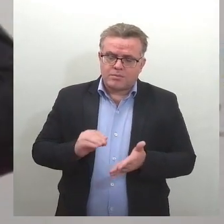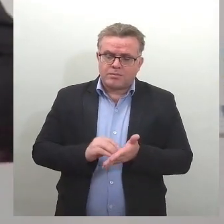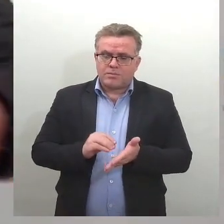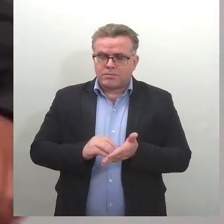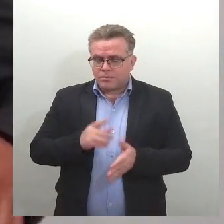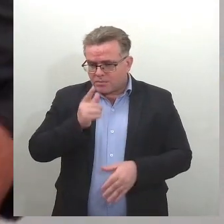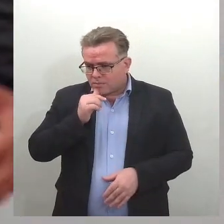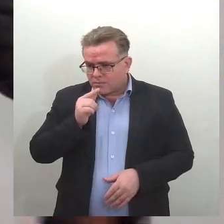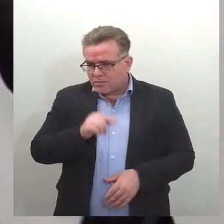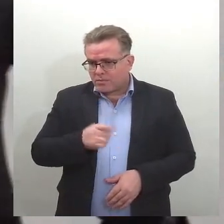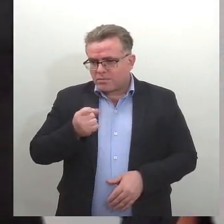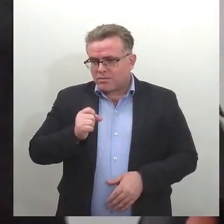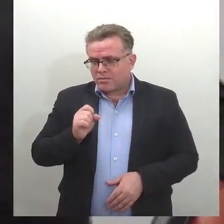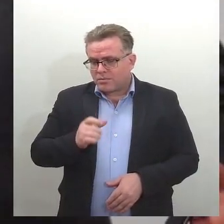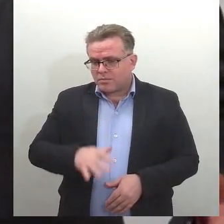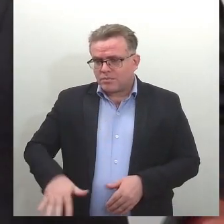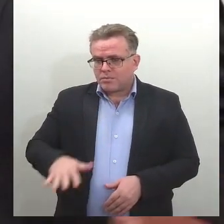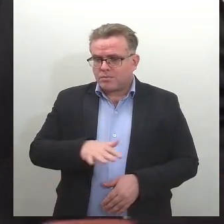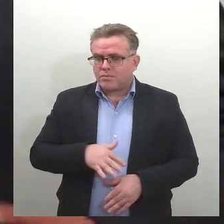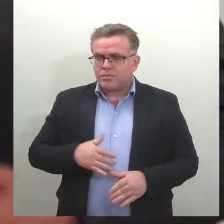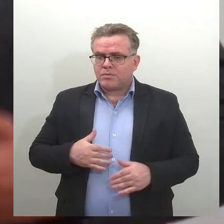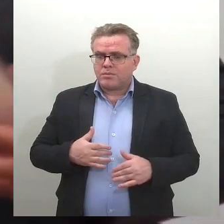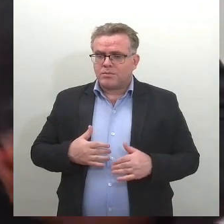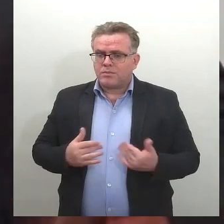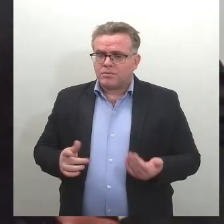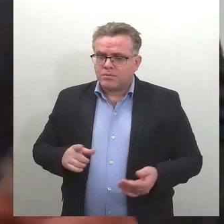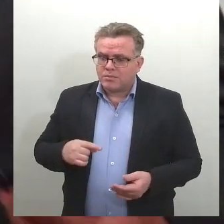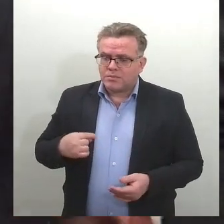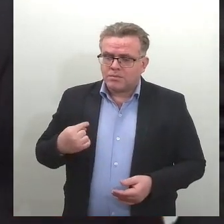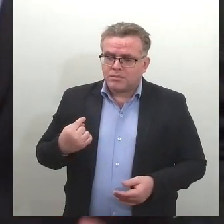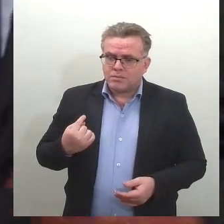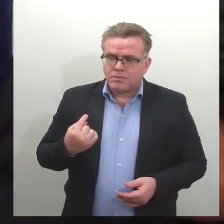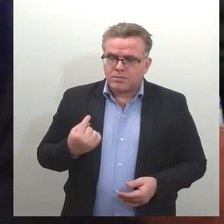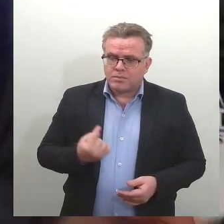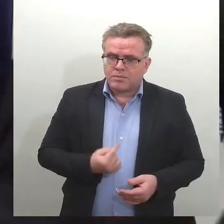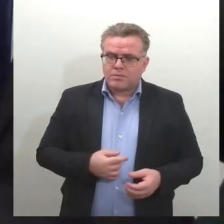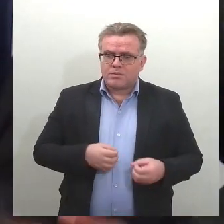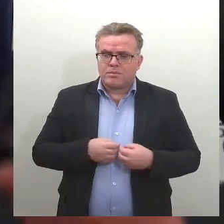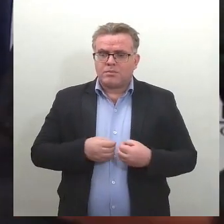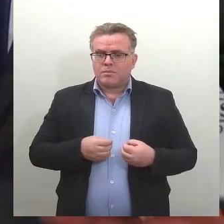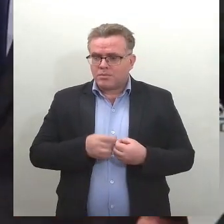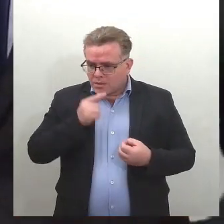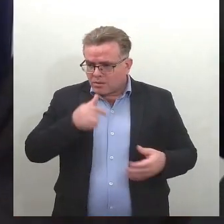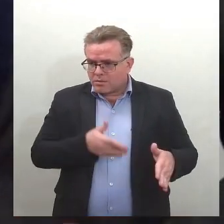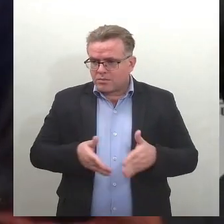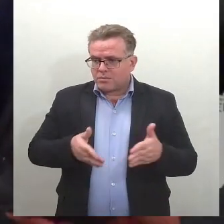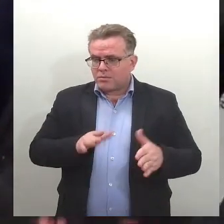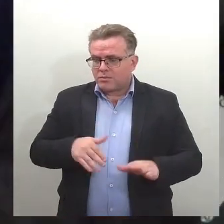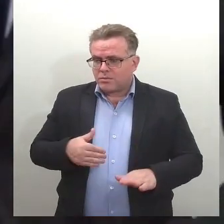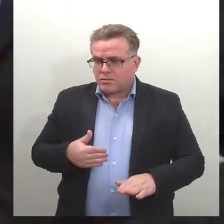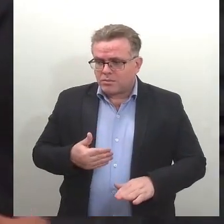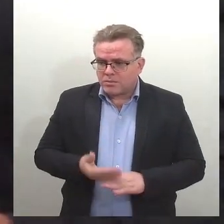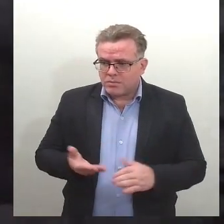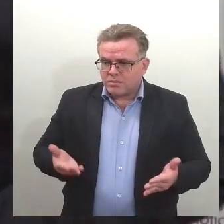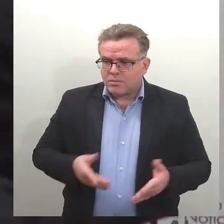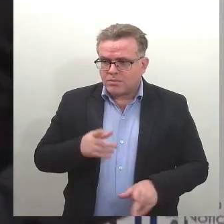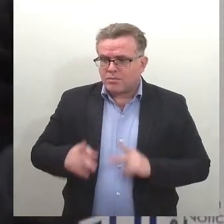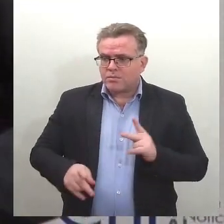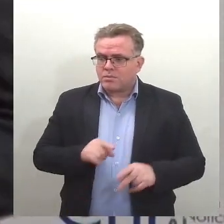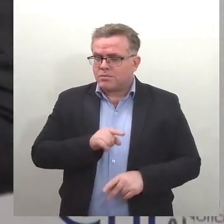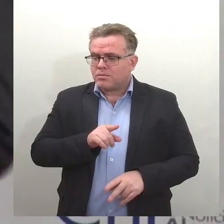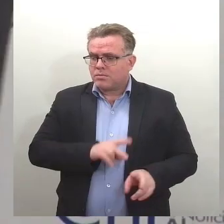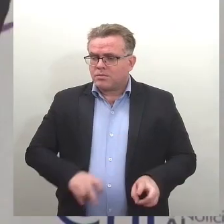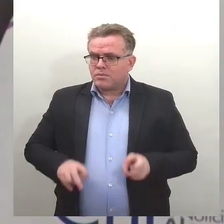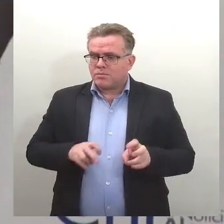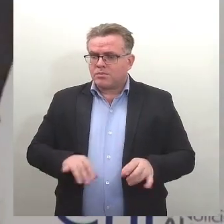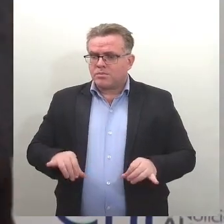olha, estamos à beira do Rio São Francisco. É inadmissível que até hoje aquela população do sertão sergipano ainda sofra com essa questão da falta de